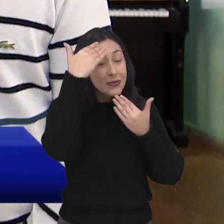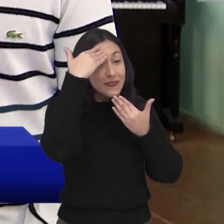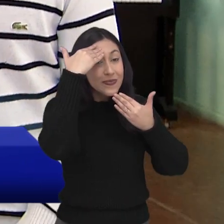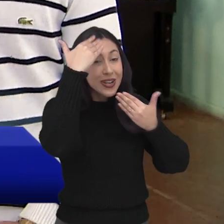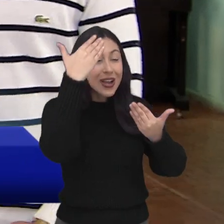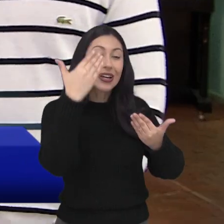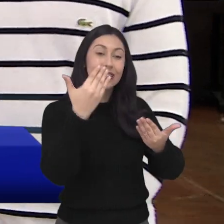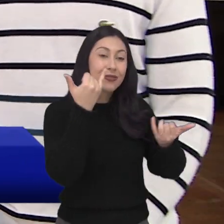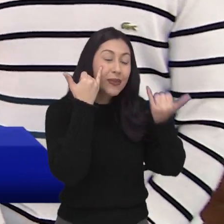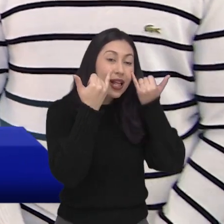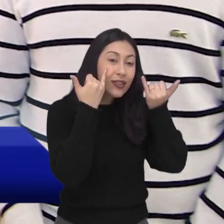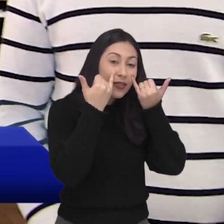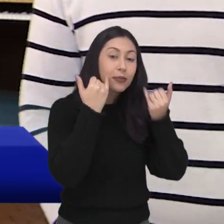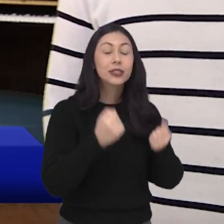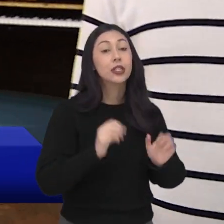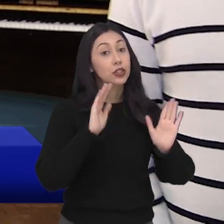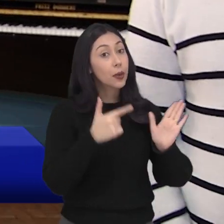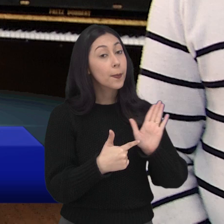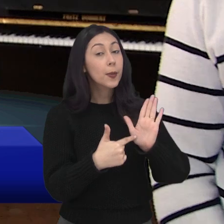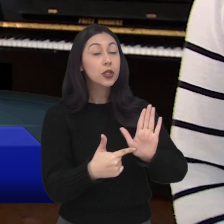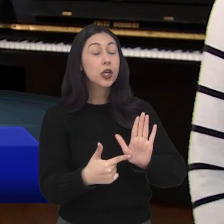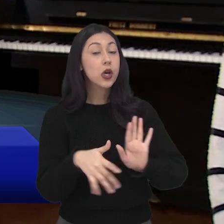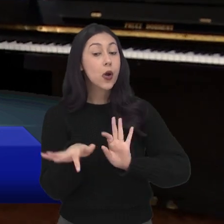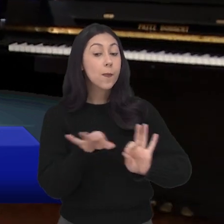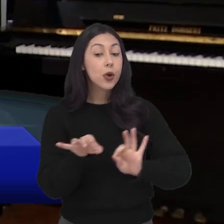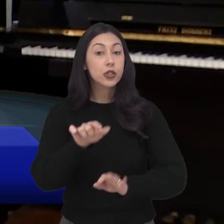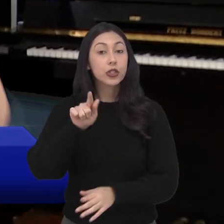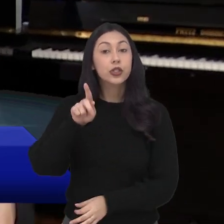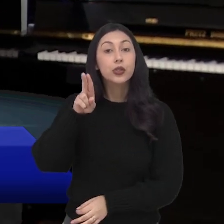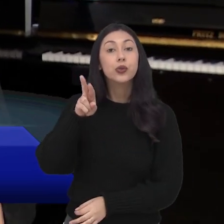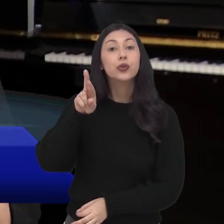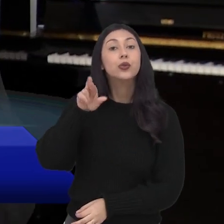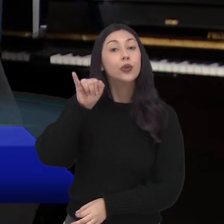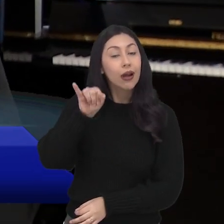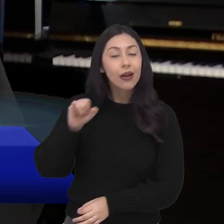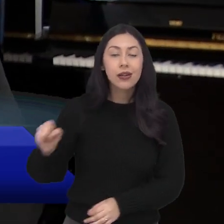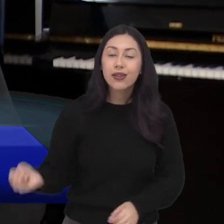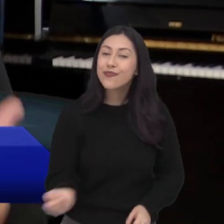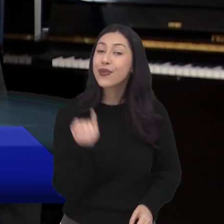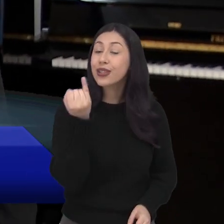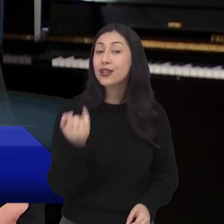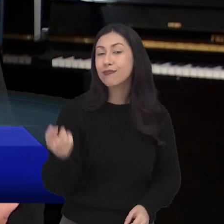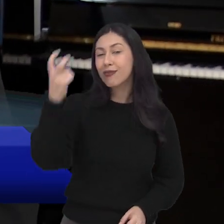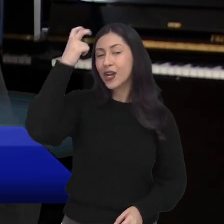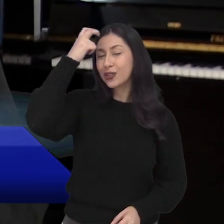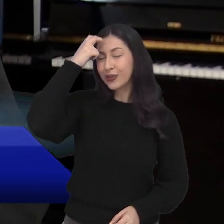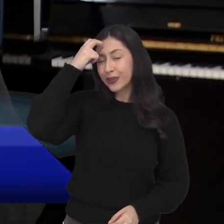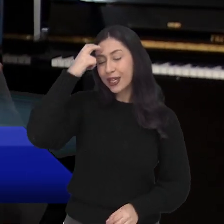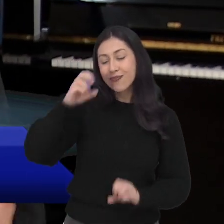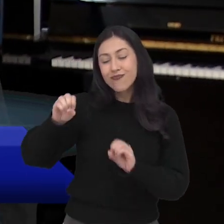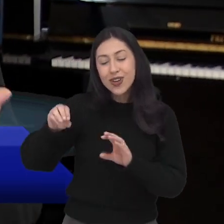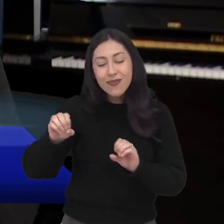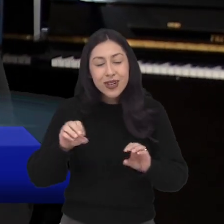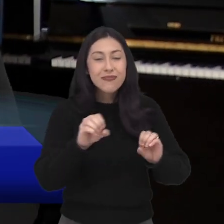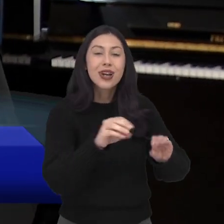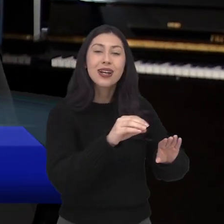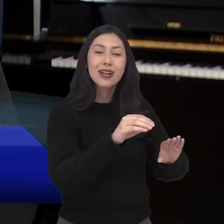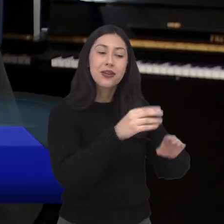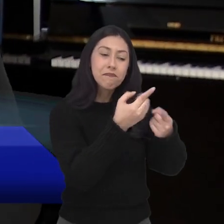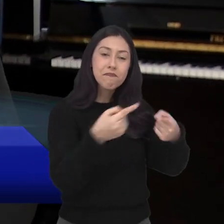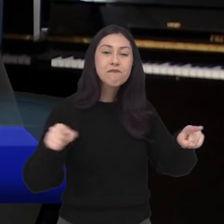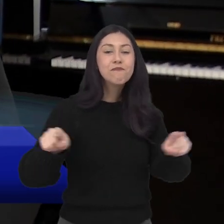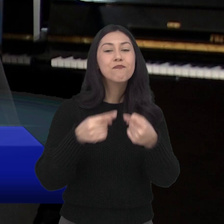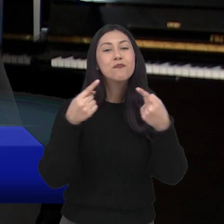obrigada pelas informações. Como a gente viu, o Projeto Guri é um projeto essencial, né, para a cultura e enriquecimento da música